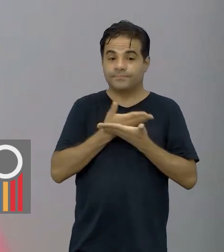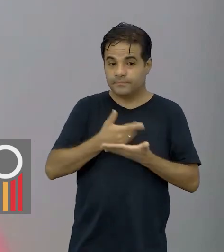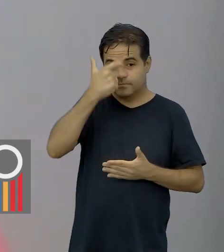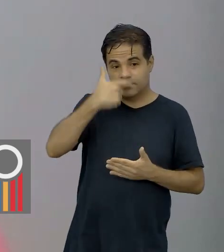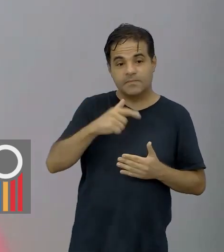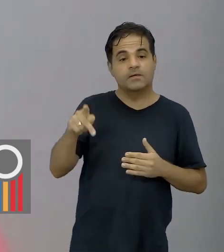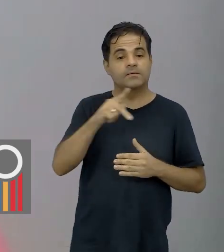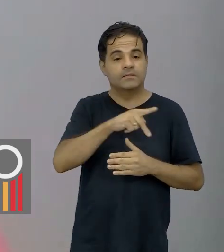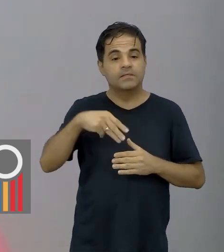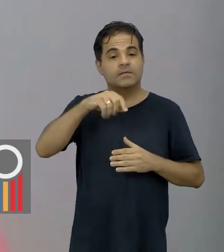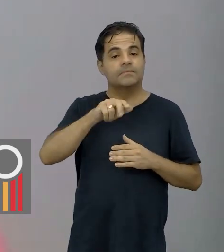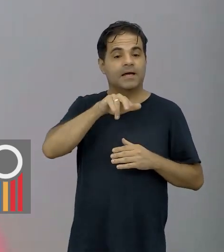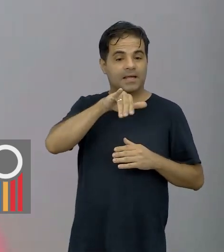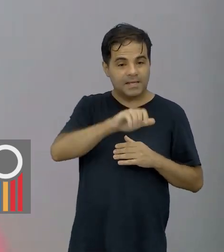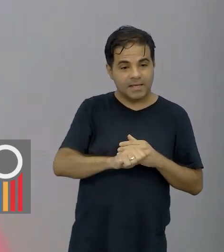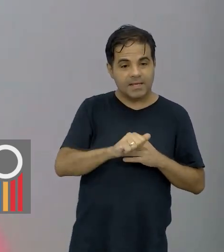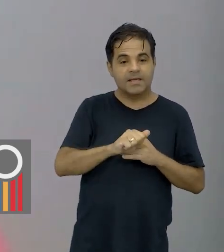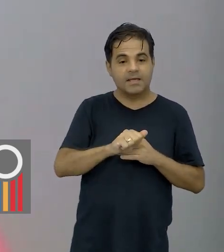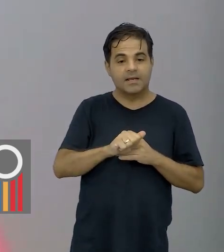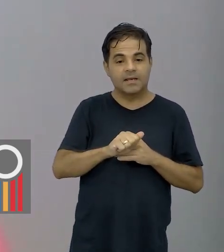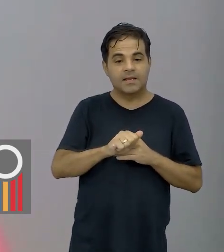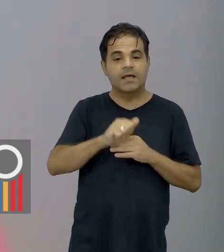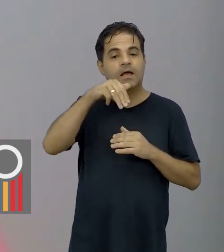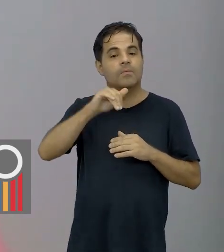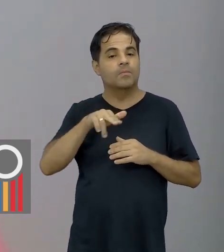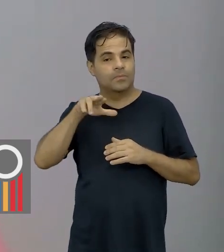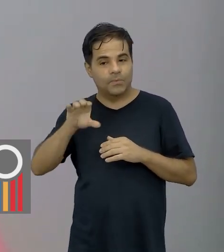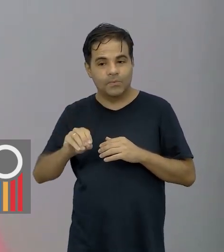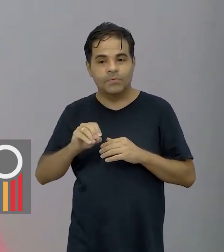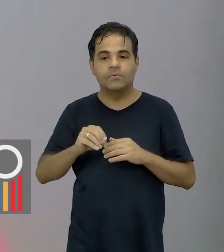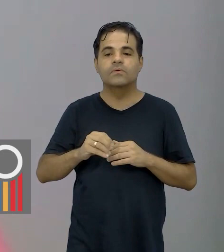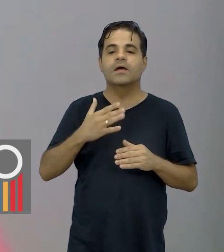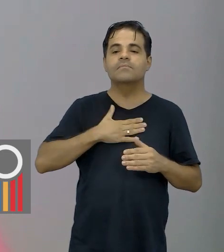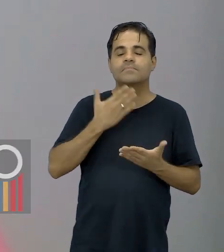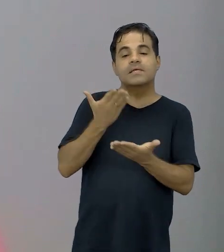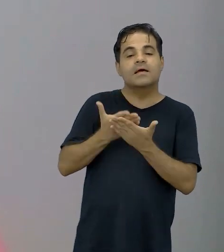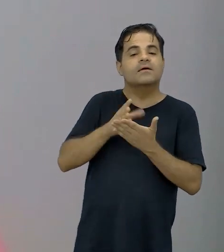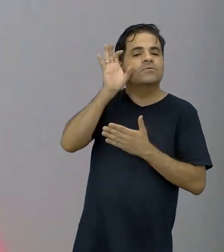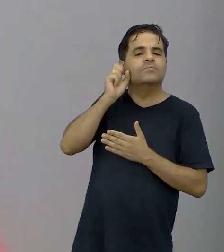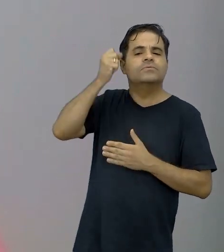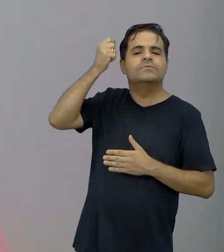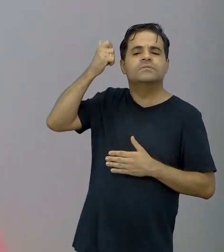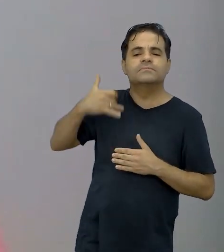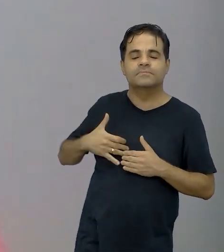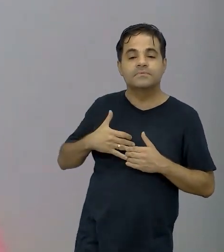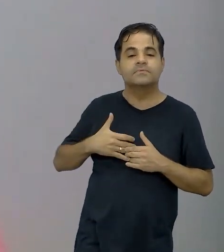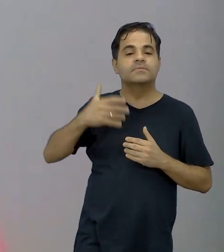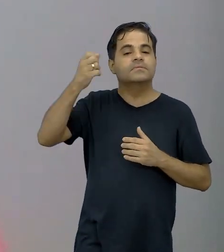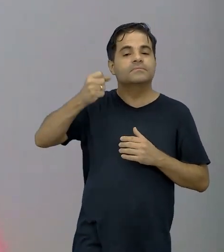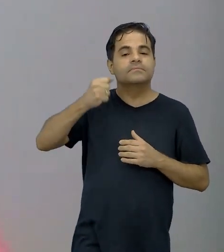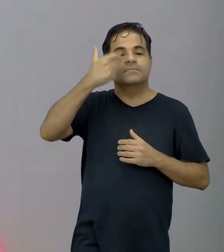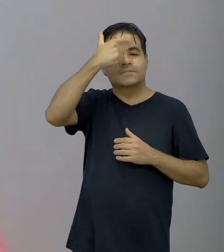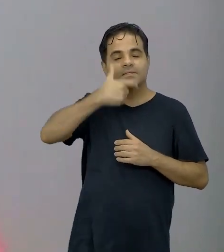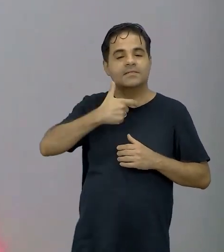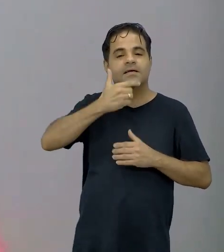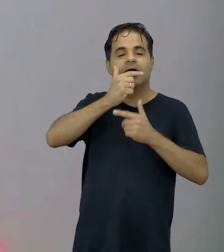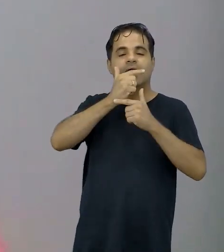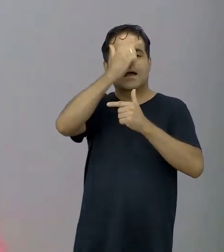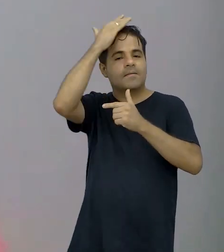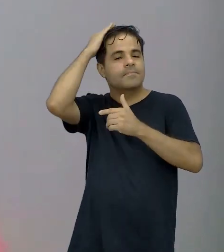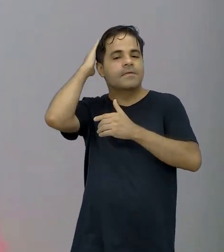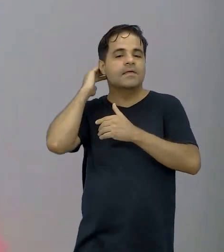sou a professora Marília Muno e a minha autodescrição é branca, cabelo